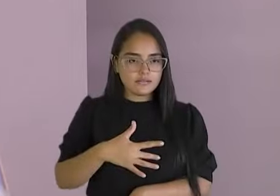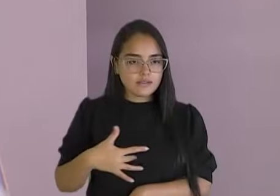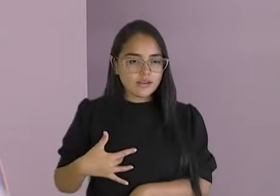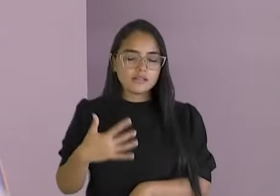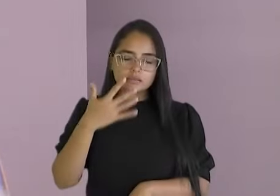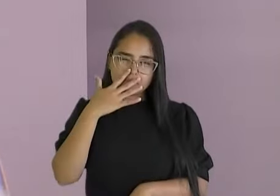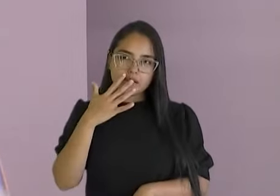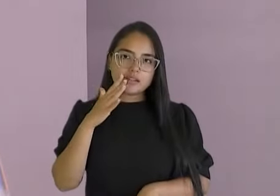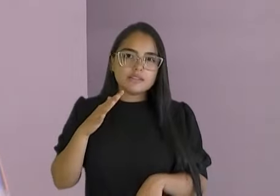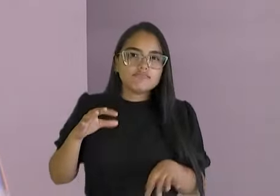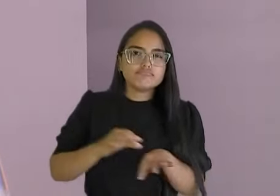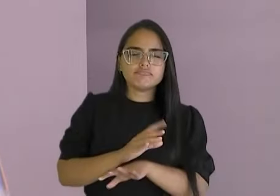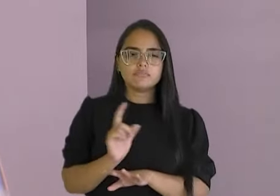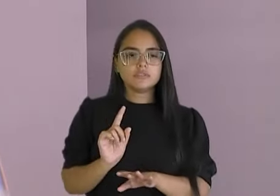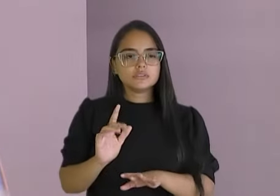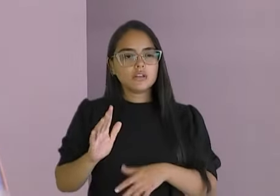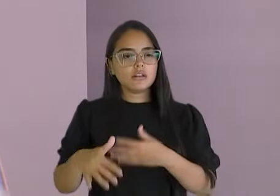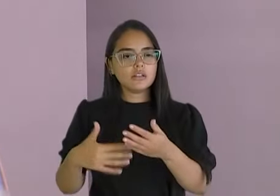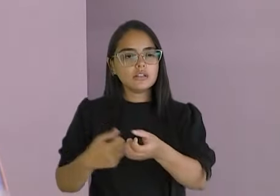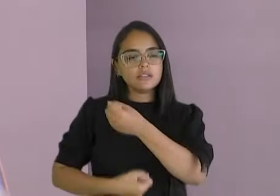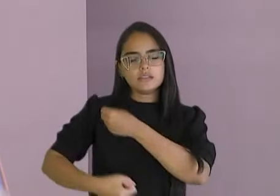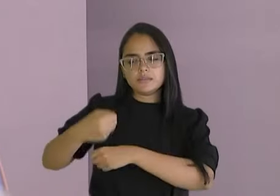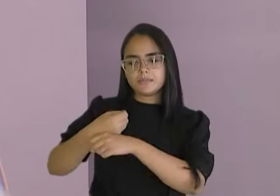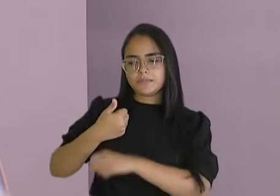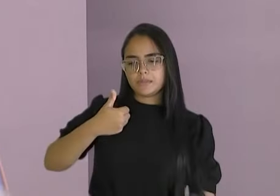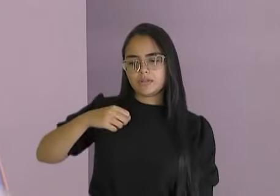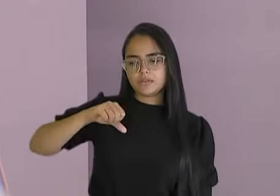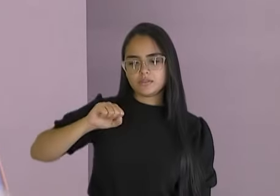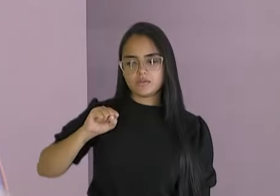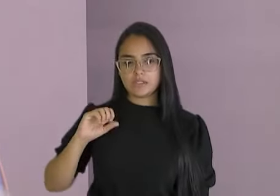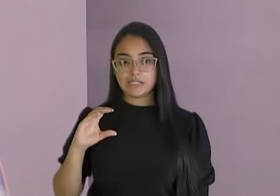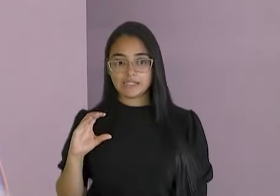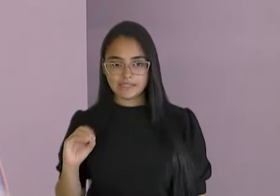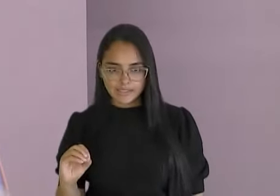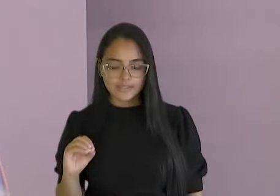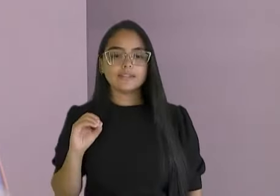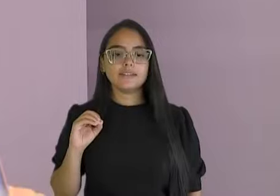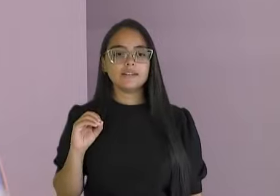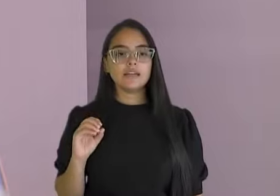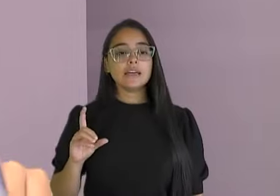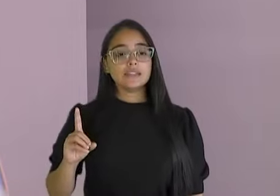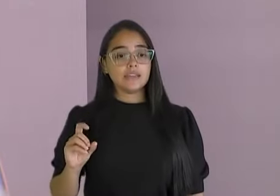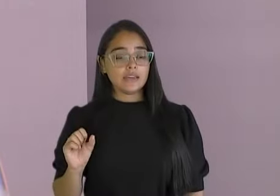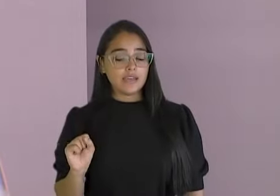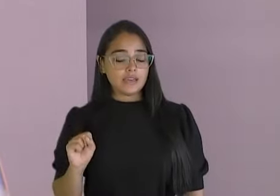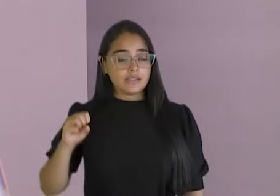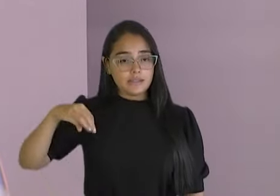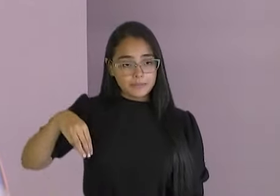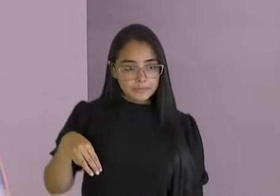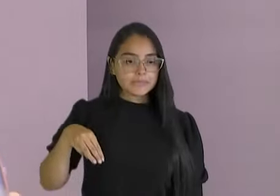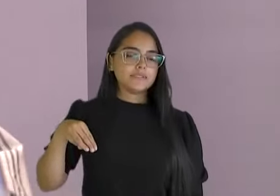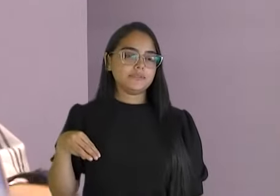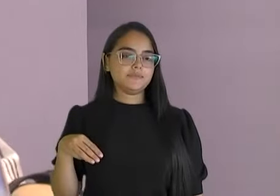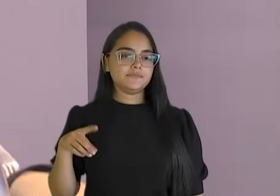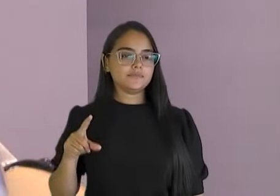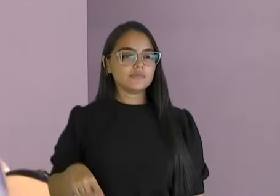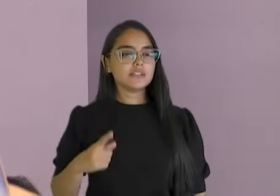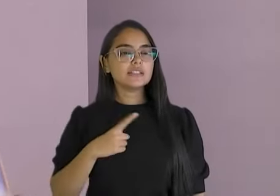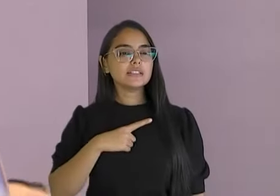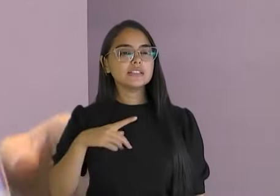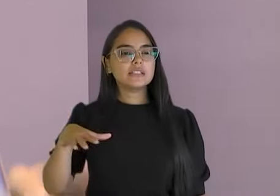efetiva, né? Foi assim, acho que 1980, no DSM, que é o diagnóstico que a gente